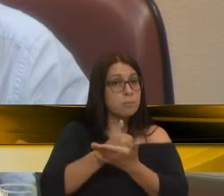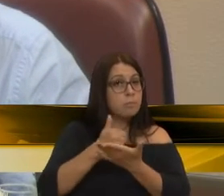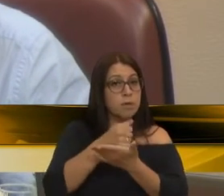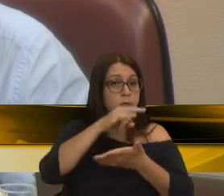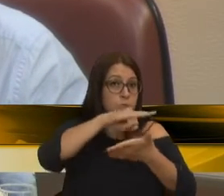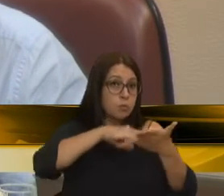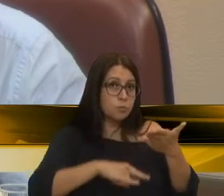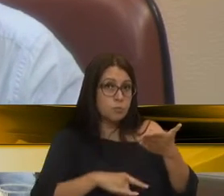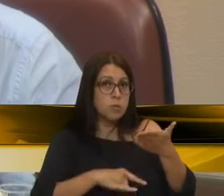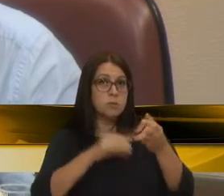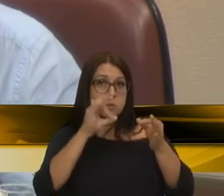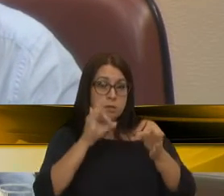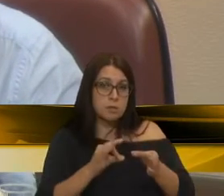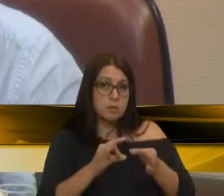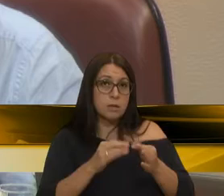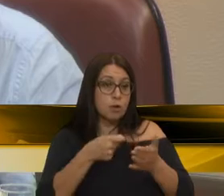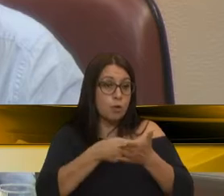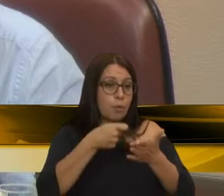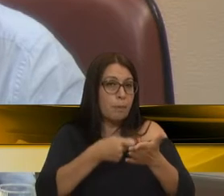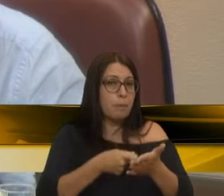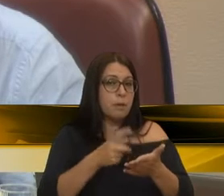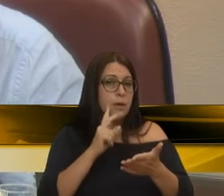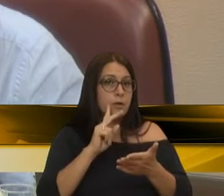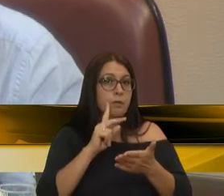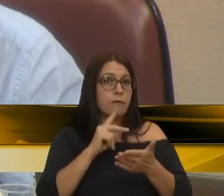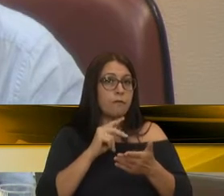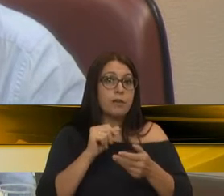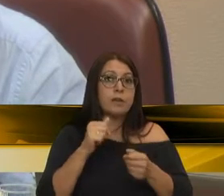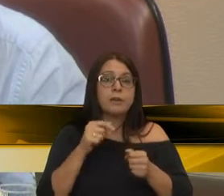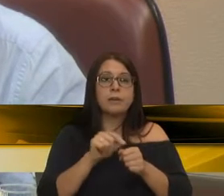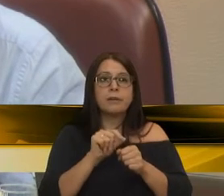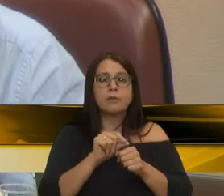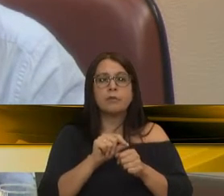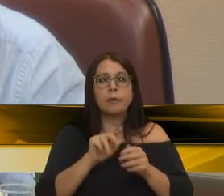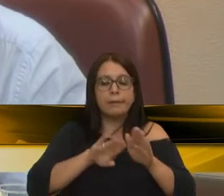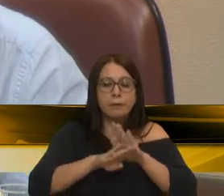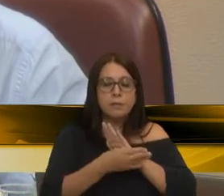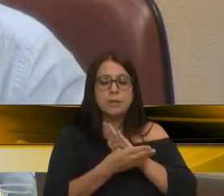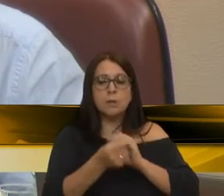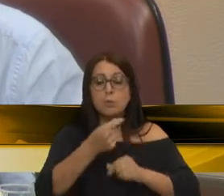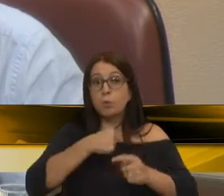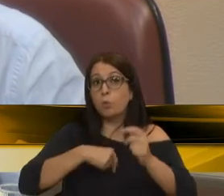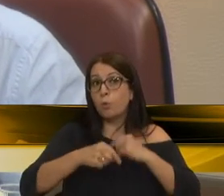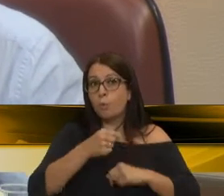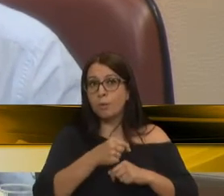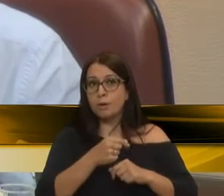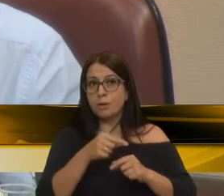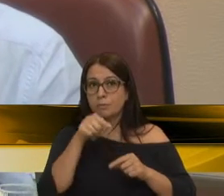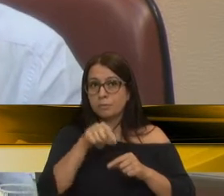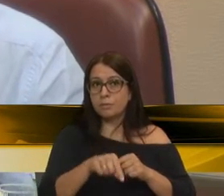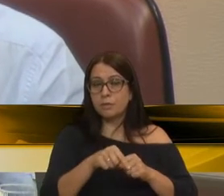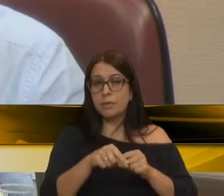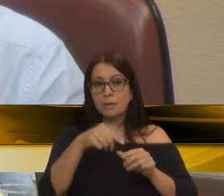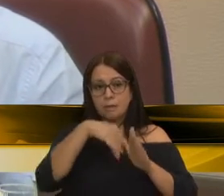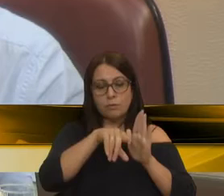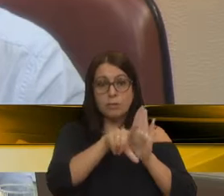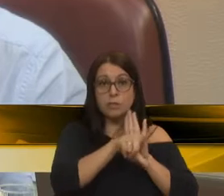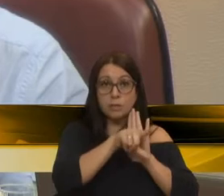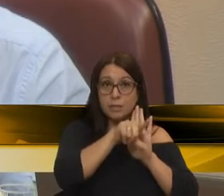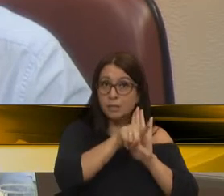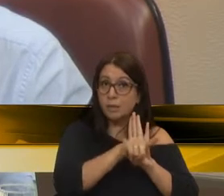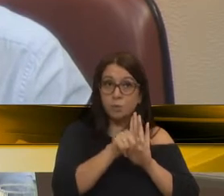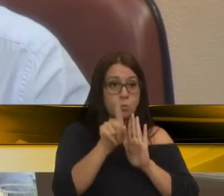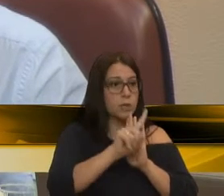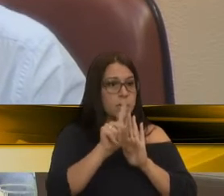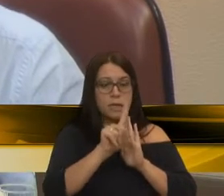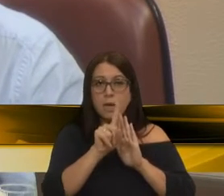idôneos que obriga necessário eventual restabelecimento da equação econômico financeira nos termos da legislação pertinente não